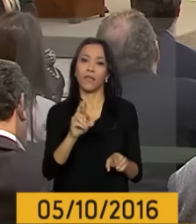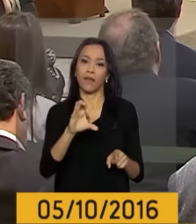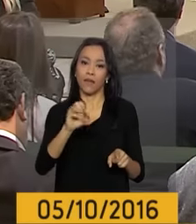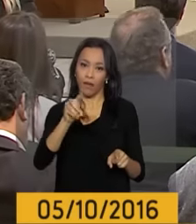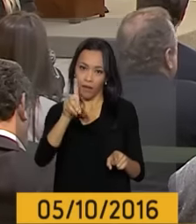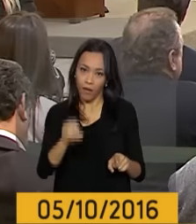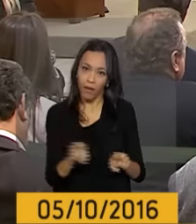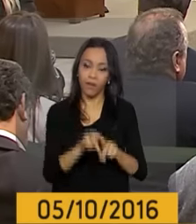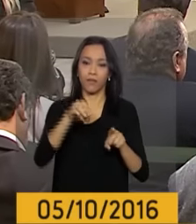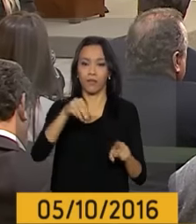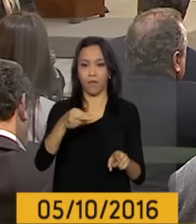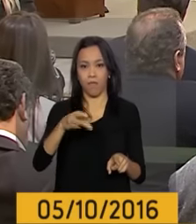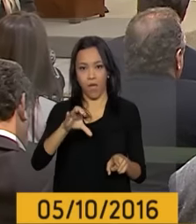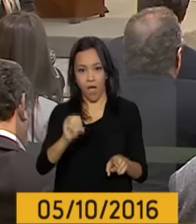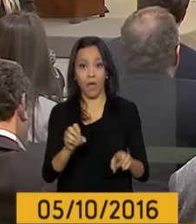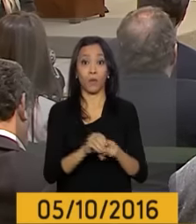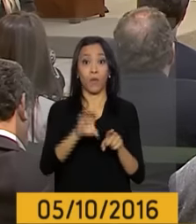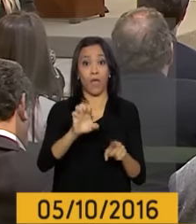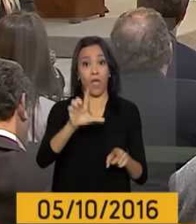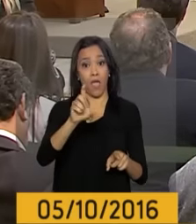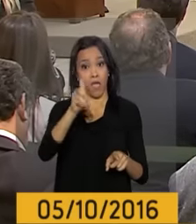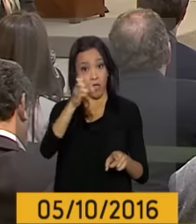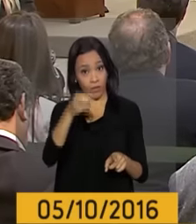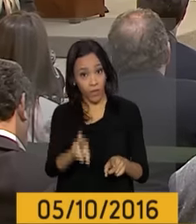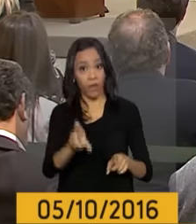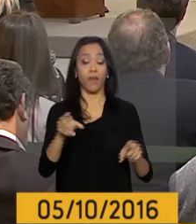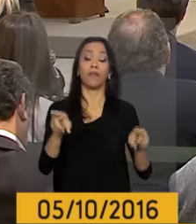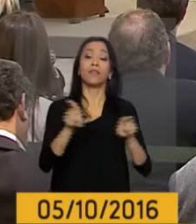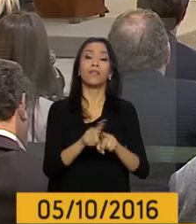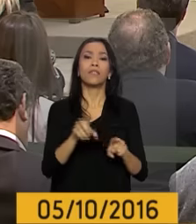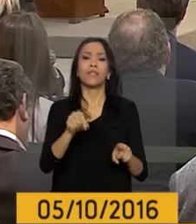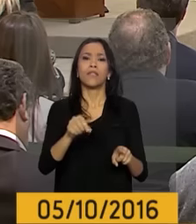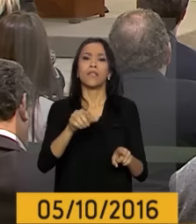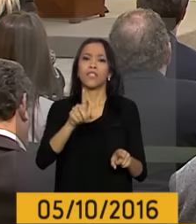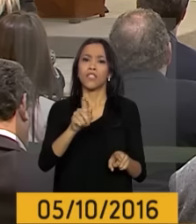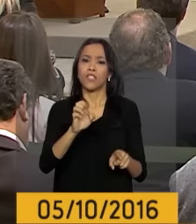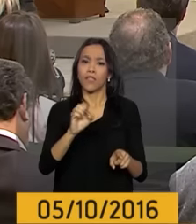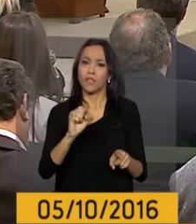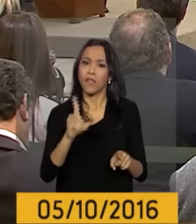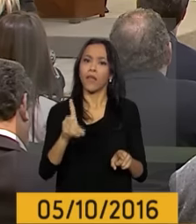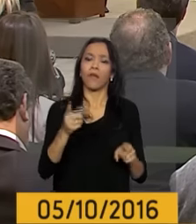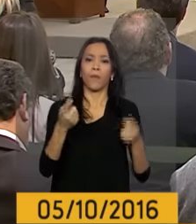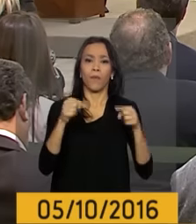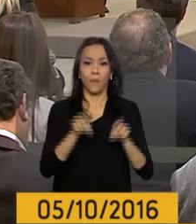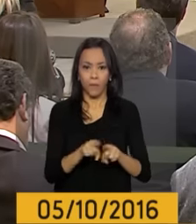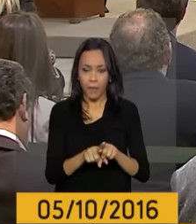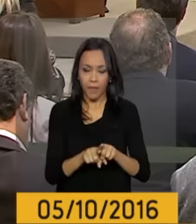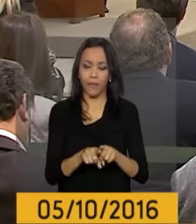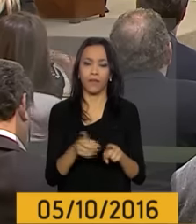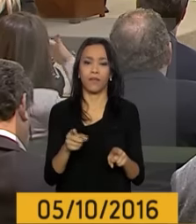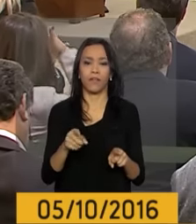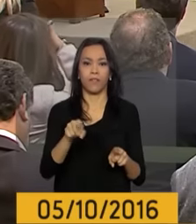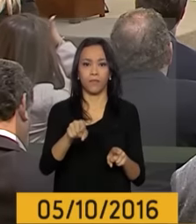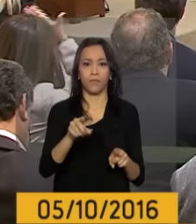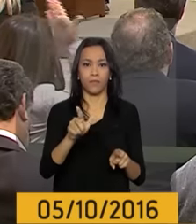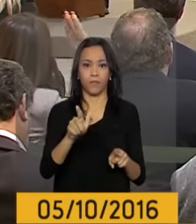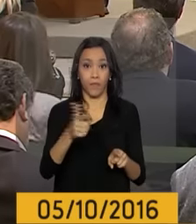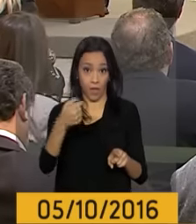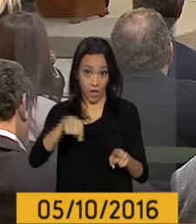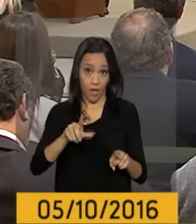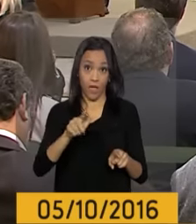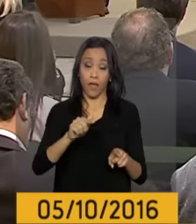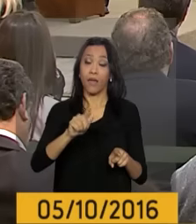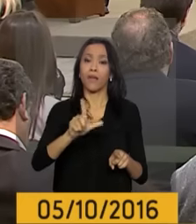Marcos Pereira, o Helder Barbalho, o Torquato Jardim, Gedel Vieira Lima, o General Sérgio Tchigoyen, a